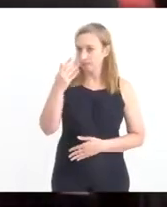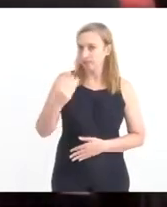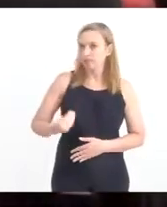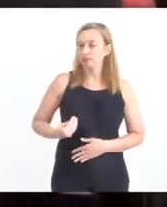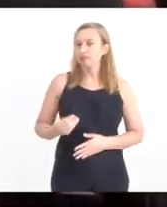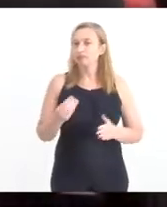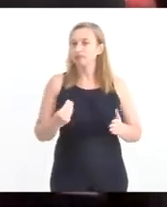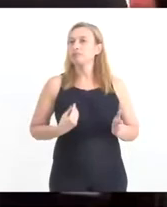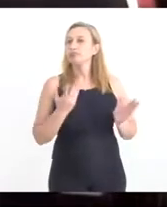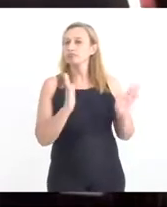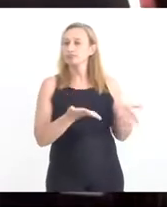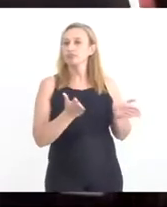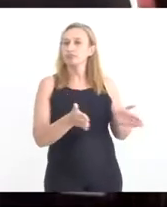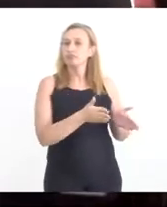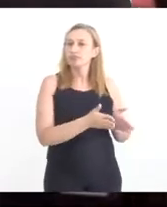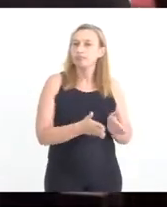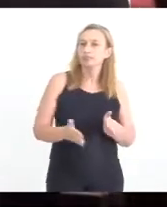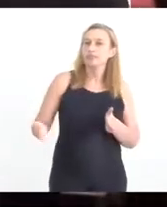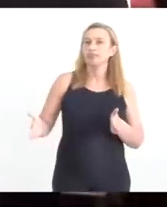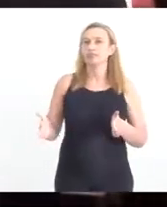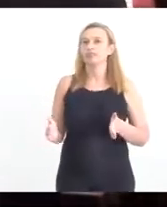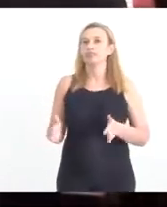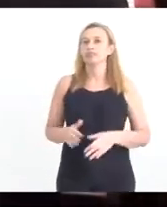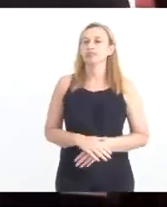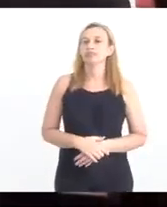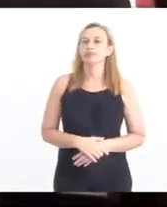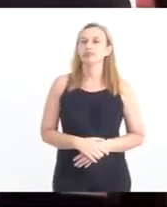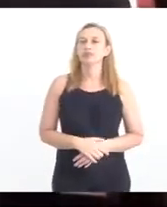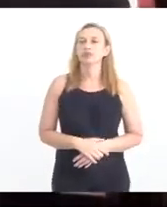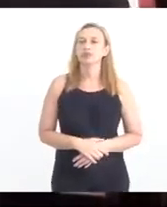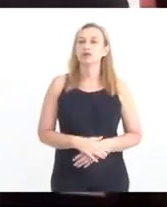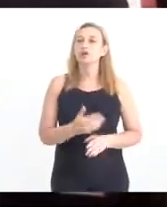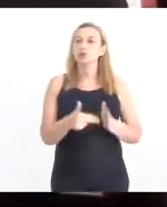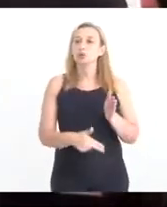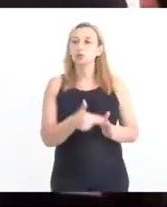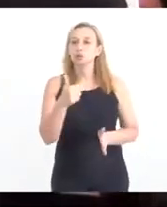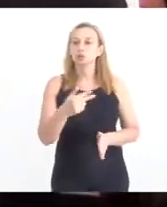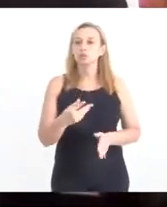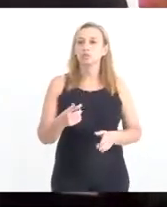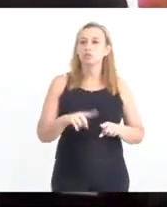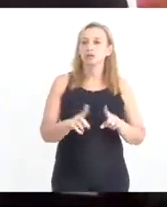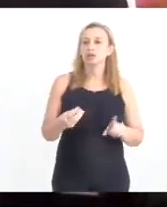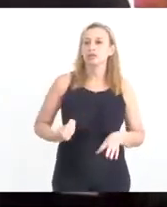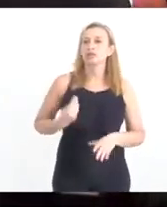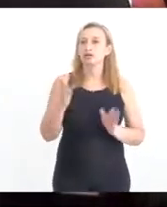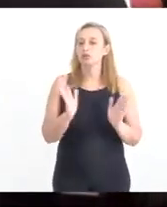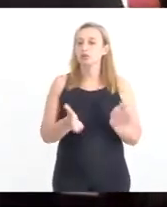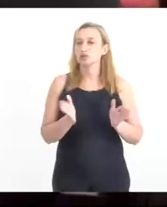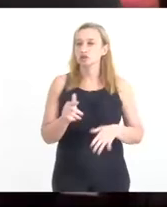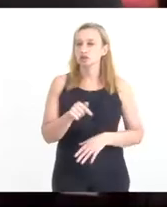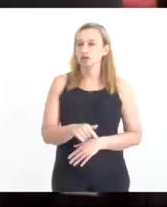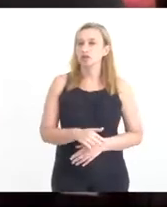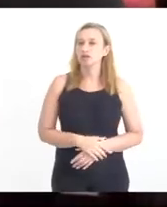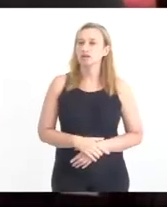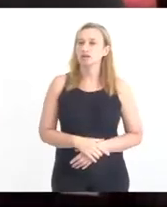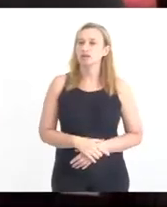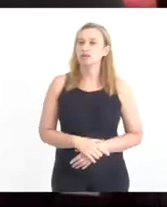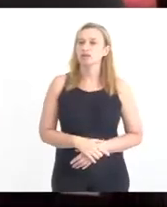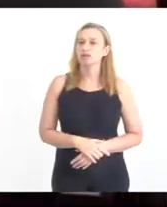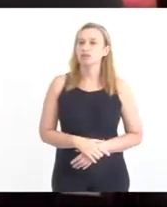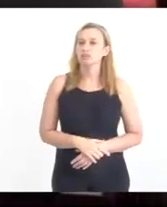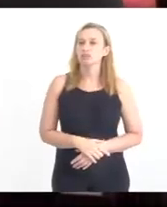acabou de passar por um processo de cirurgia mas está aqui hoje com